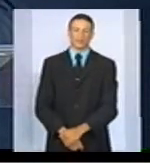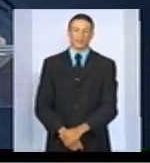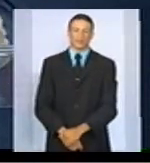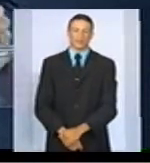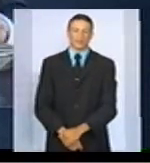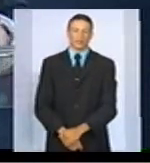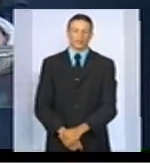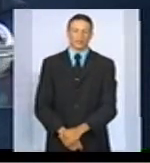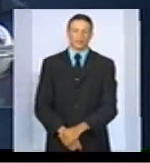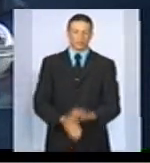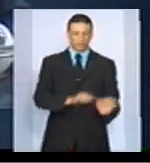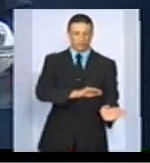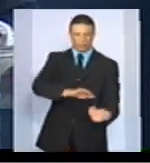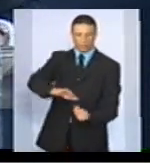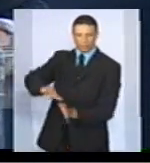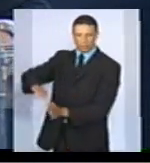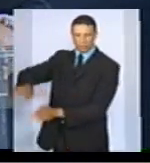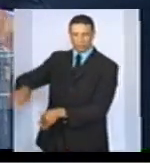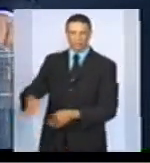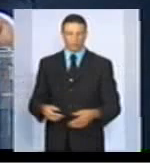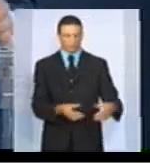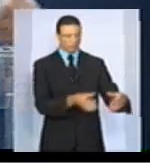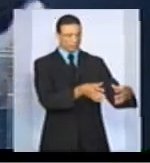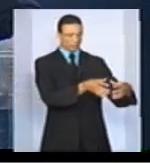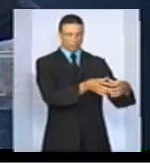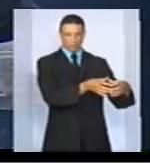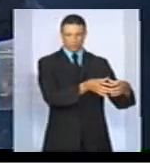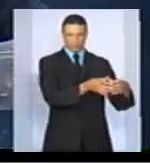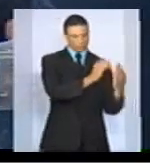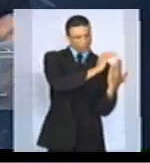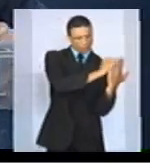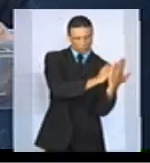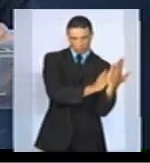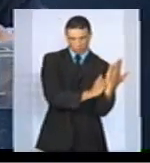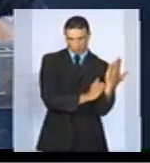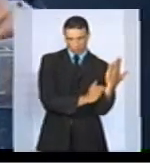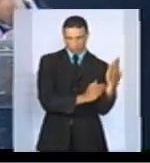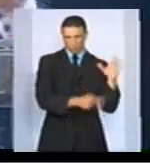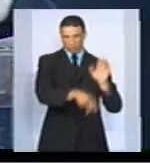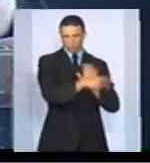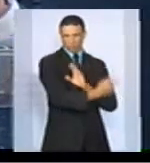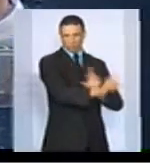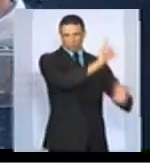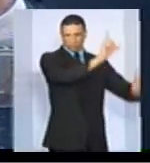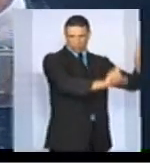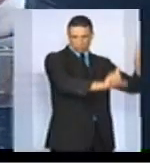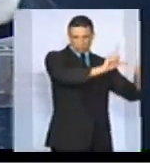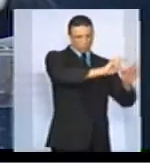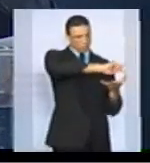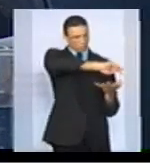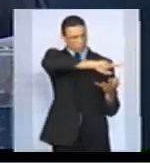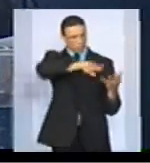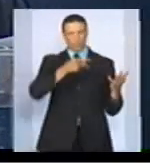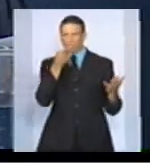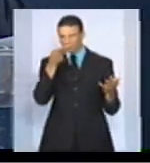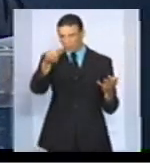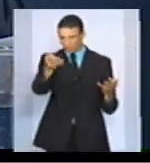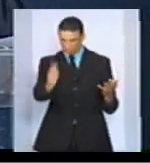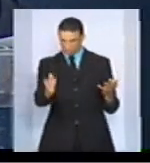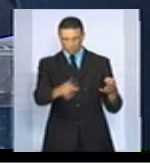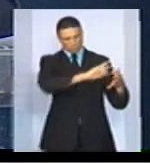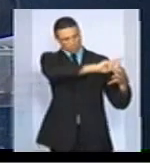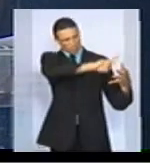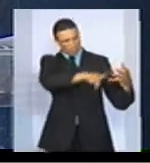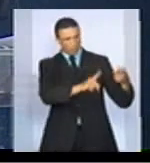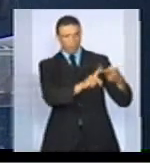os pacotes de programação que nós temos contém como eu disse a